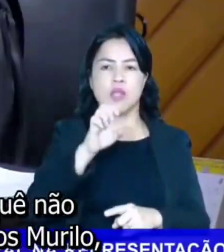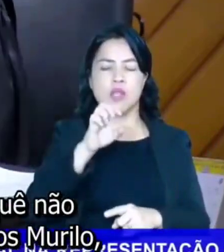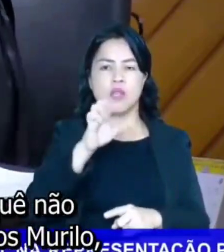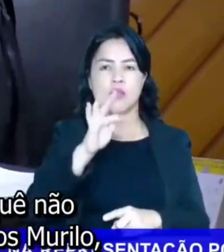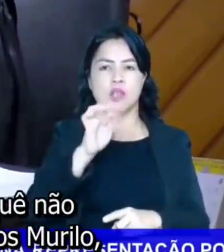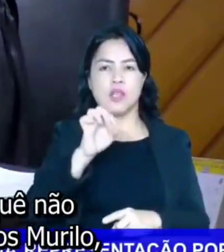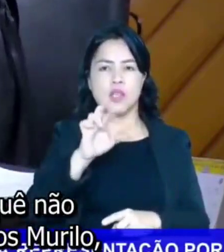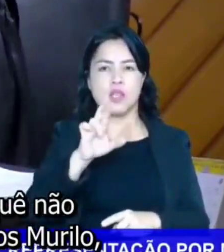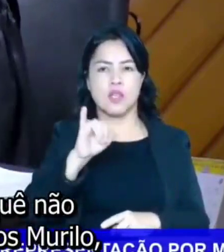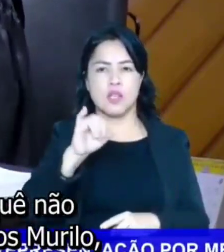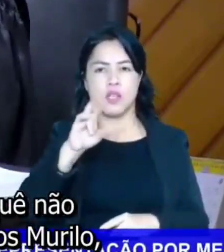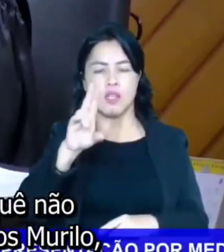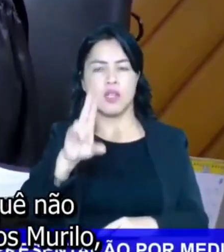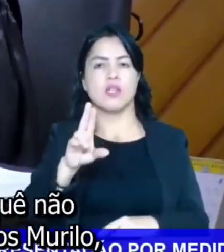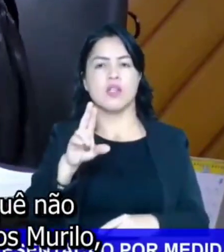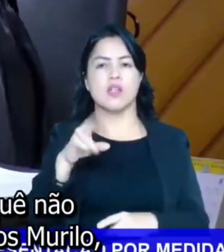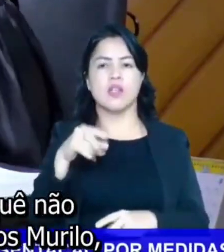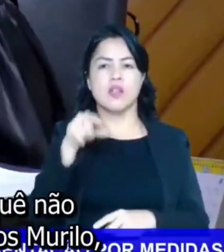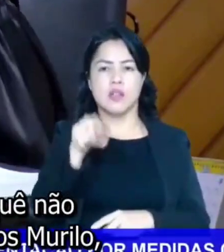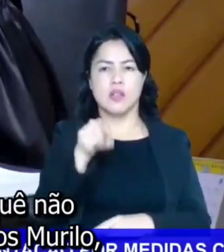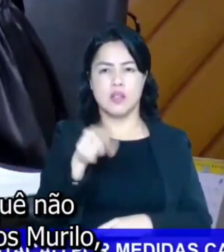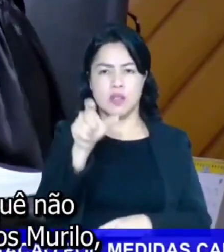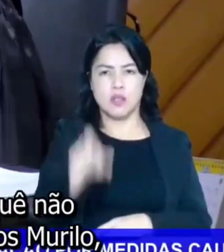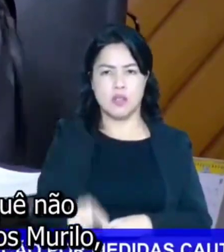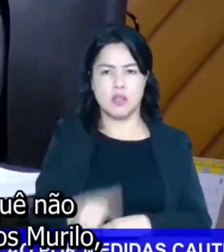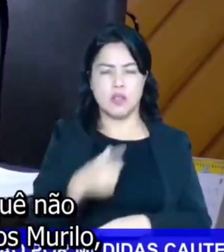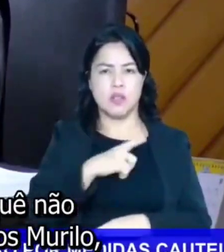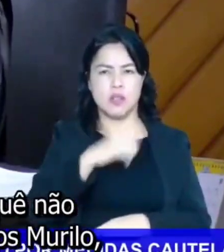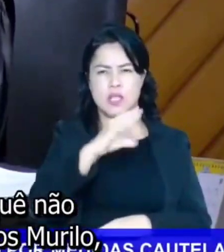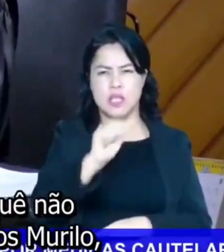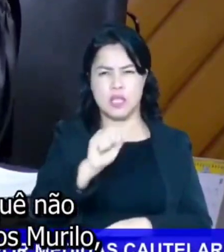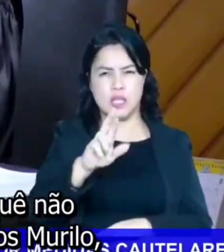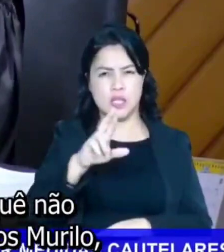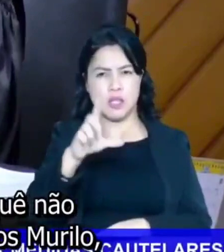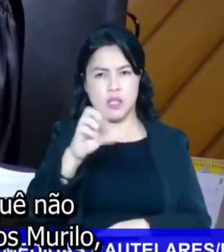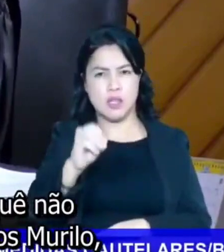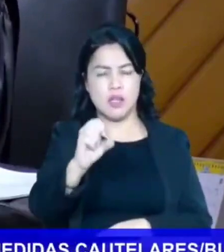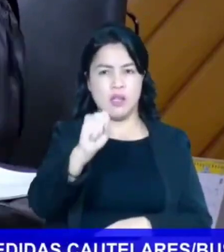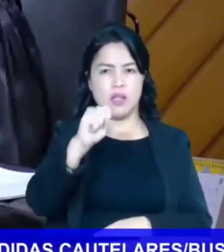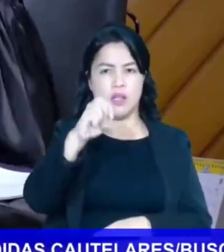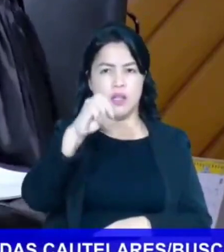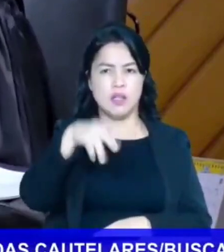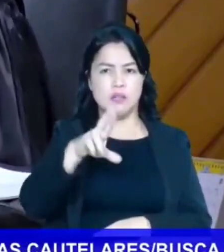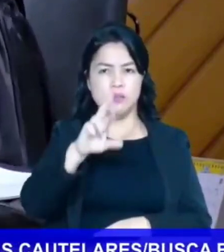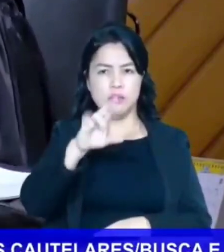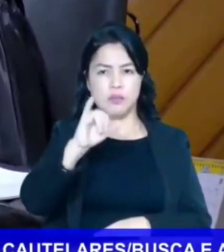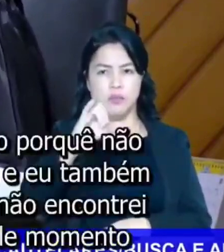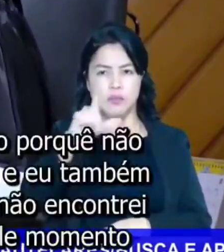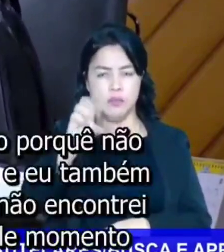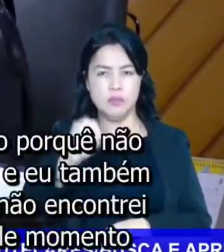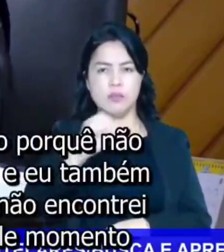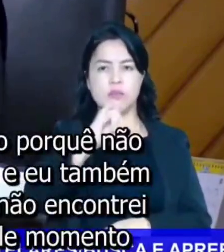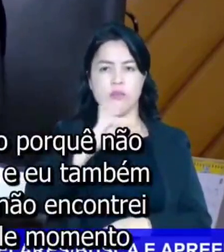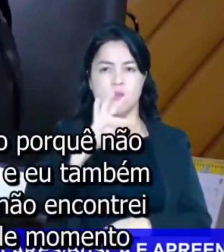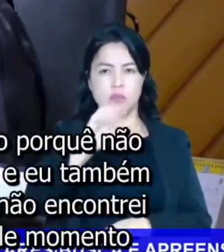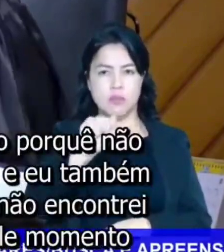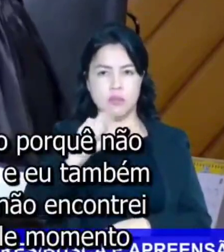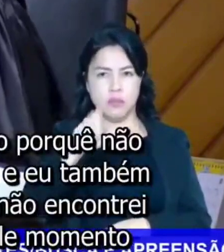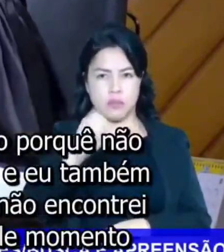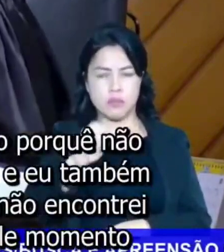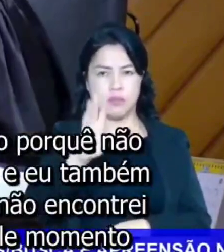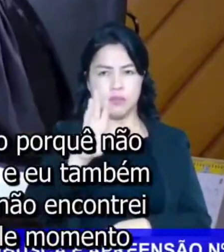pessoas, para as pessoas de Carlos Murilo, de Ítalo